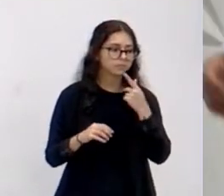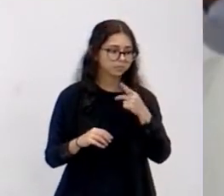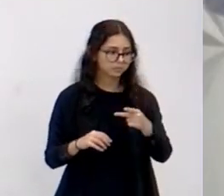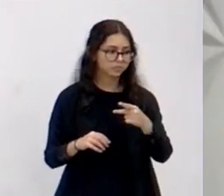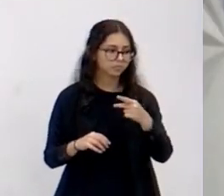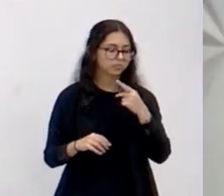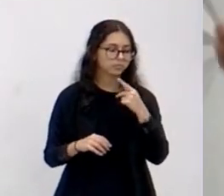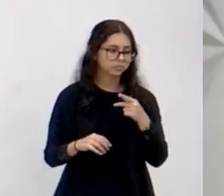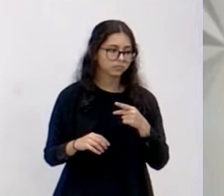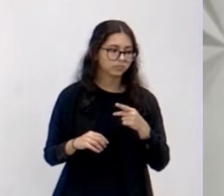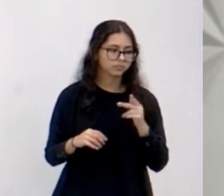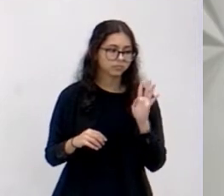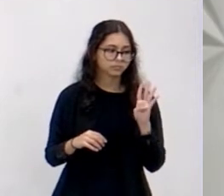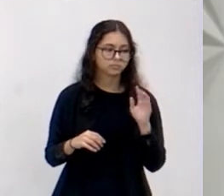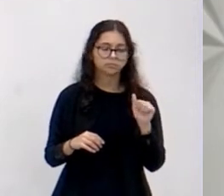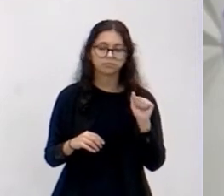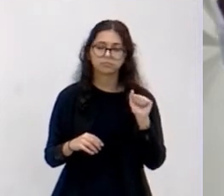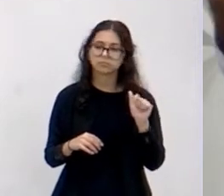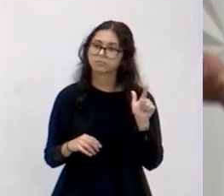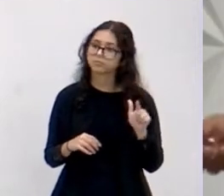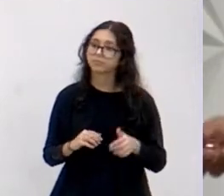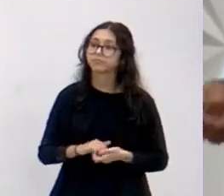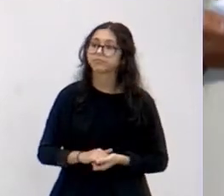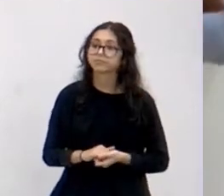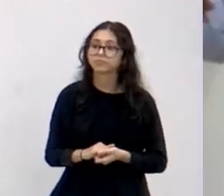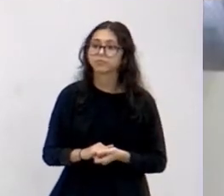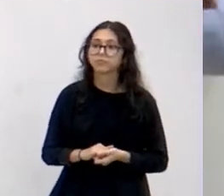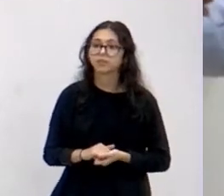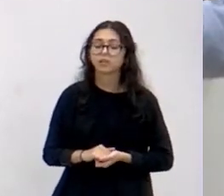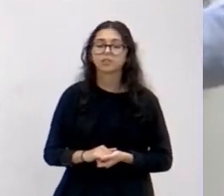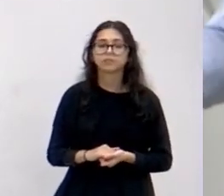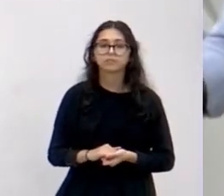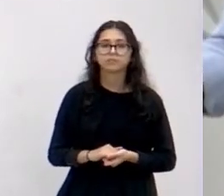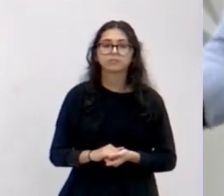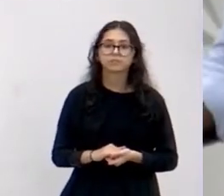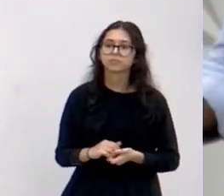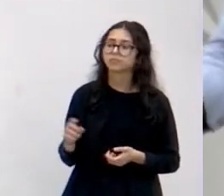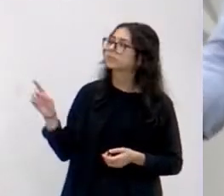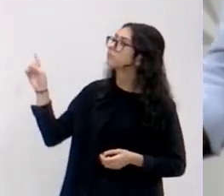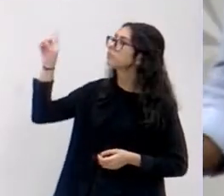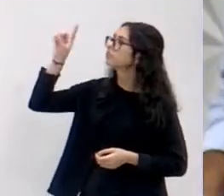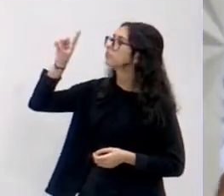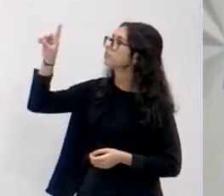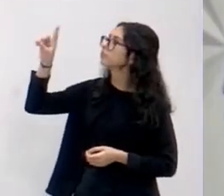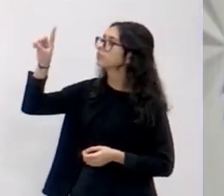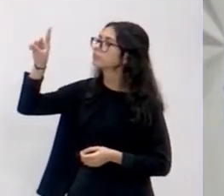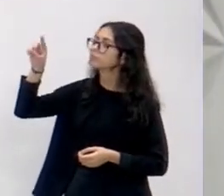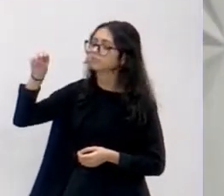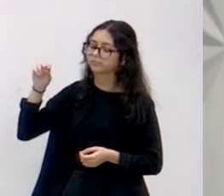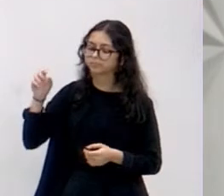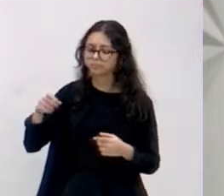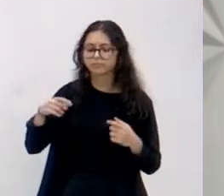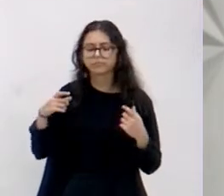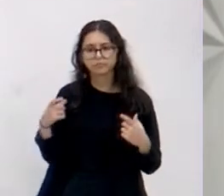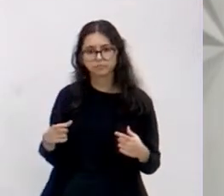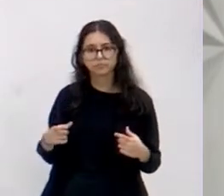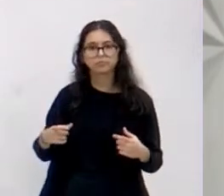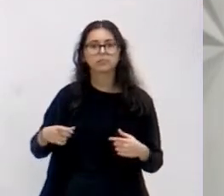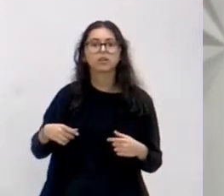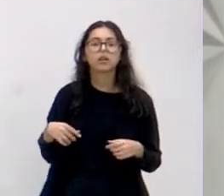Deus então mandou o fogo do céu e de alguma forma autenticou Ministério daquele profeta